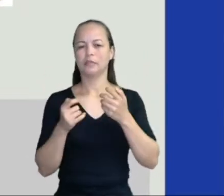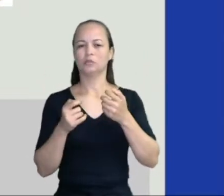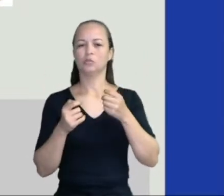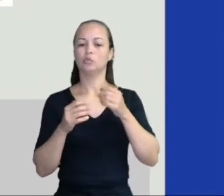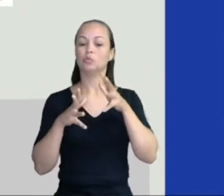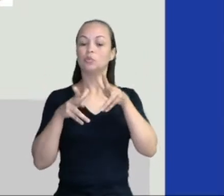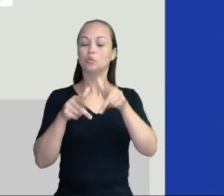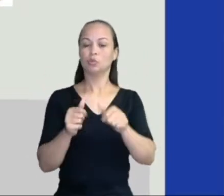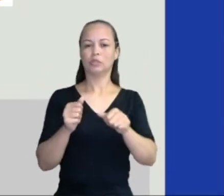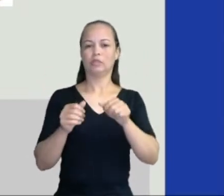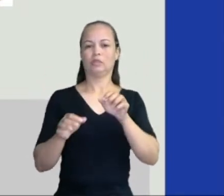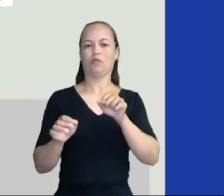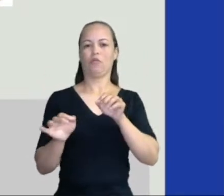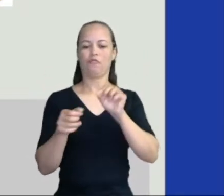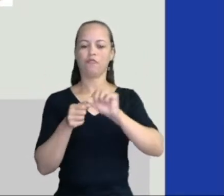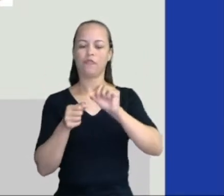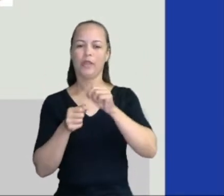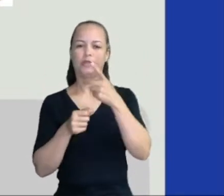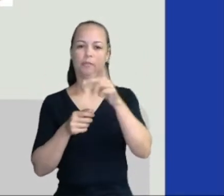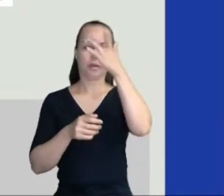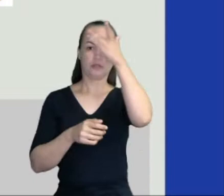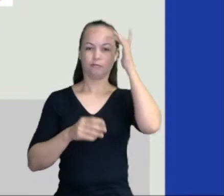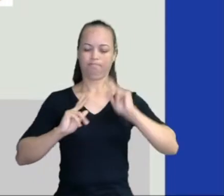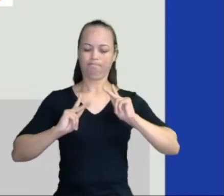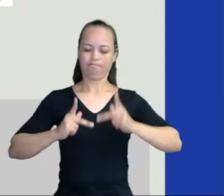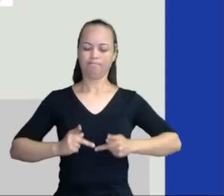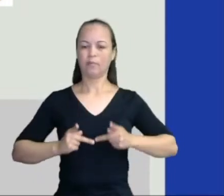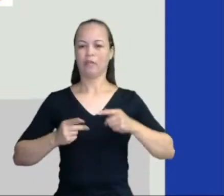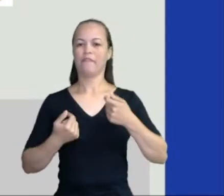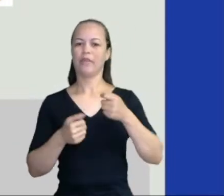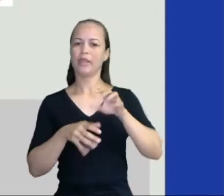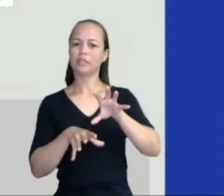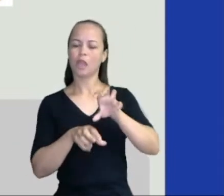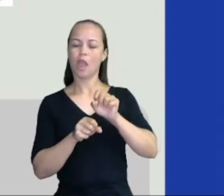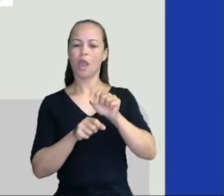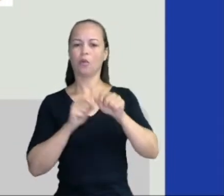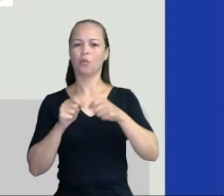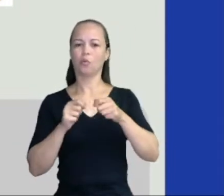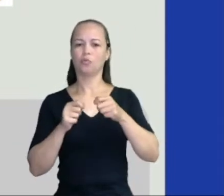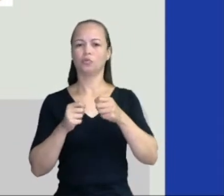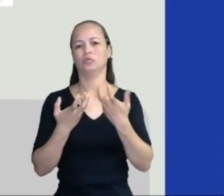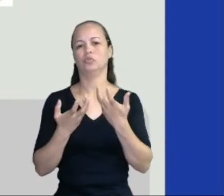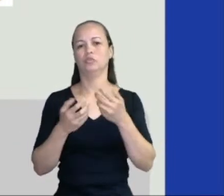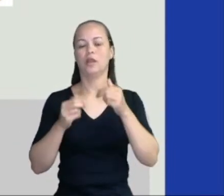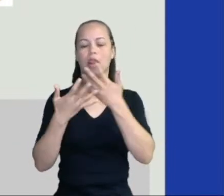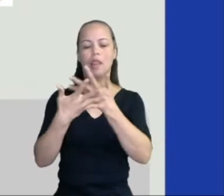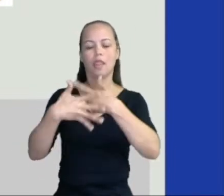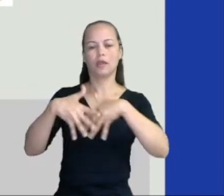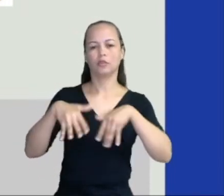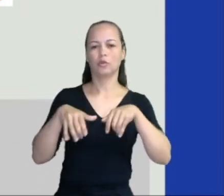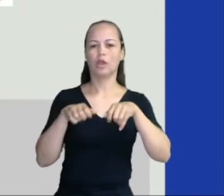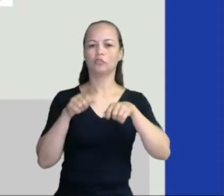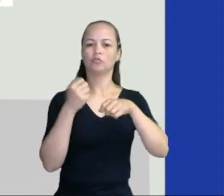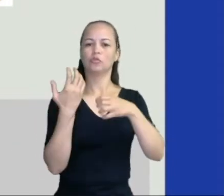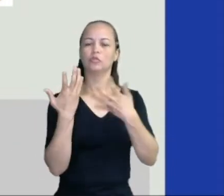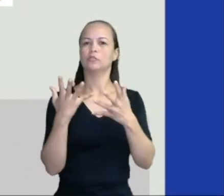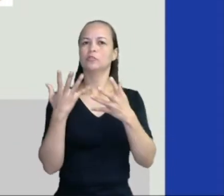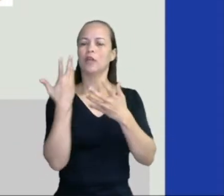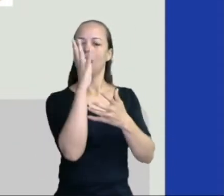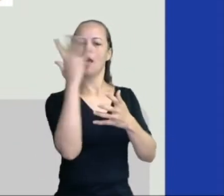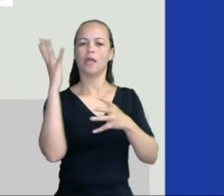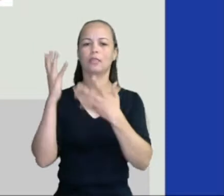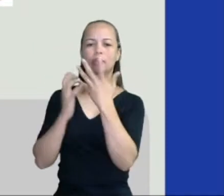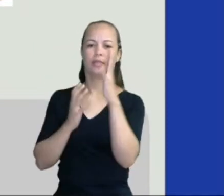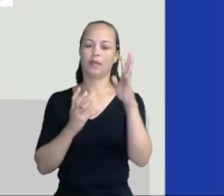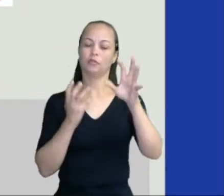produzidas pelos seres humanos, elas vêm de recursos naturais. São aquelas coisas que a gente tira da natureza